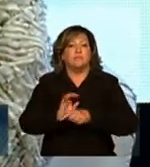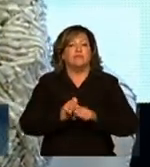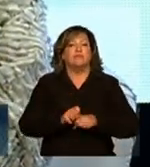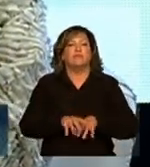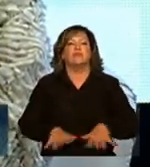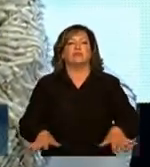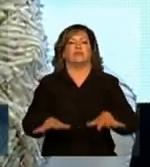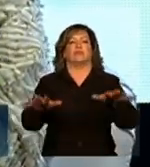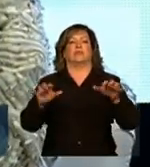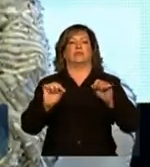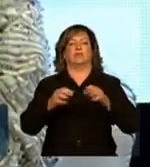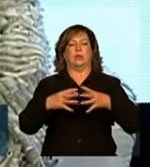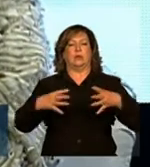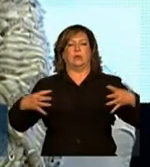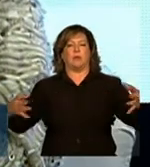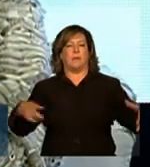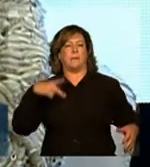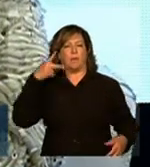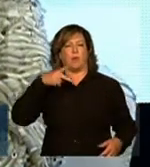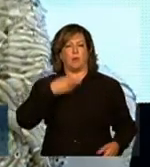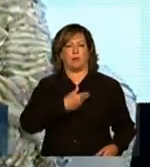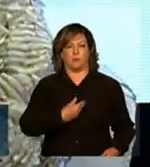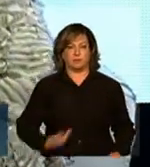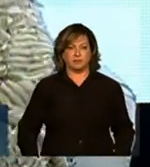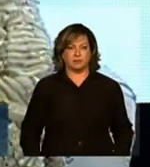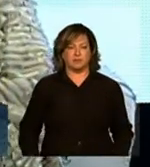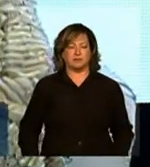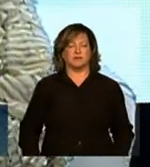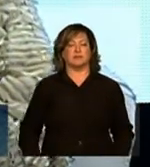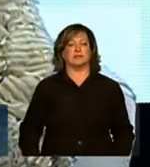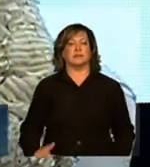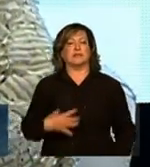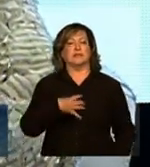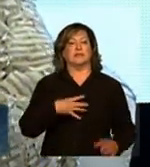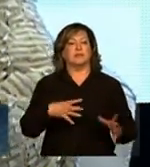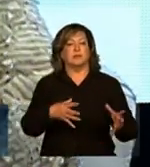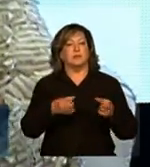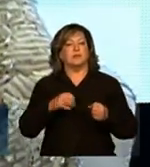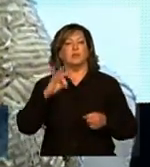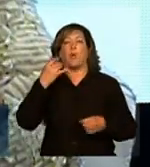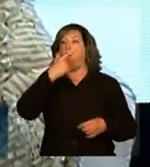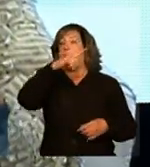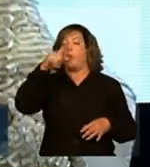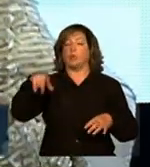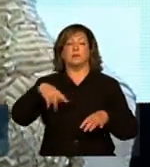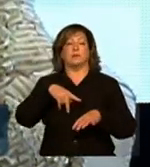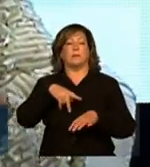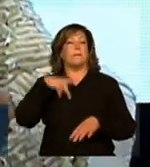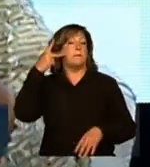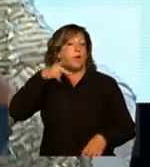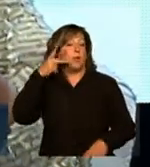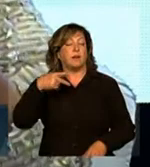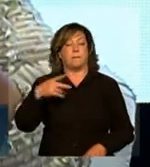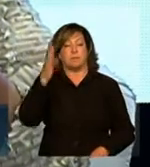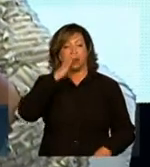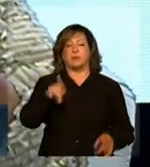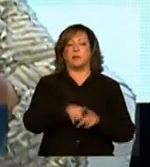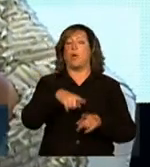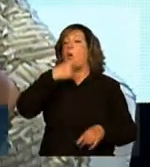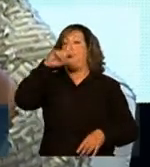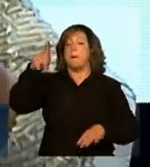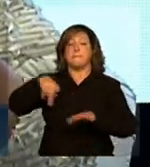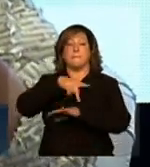e inovadora que gera uma nova política pública, que é inspiradora hoje para outras políticas no Brasil e em outros lugares do